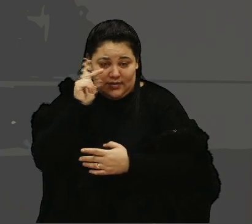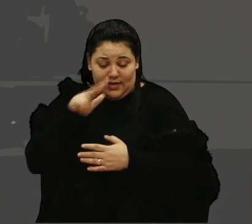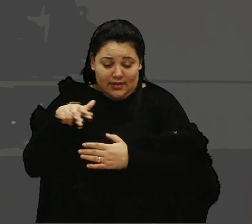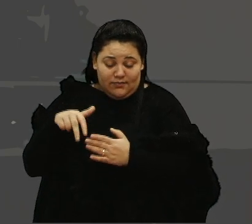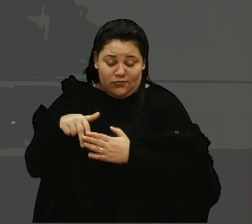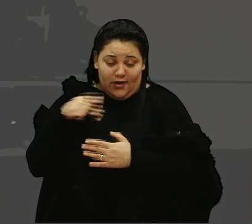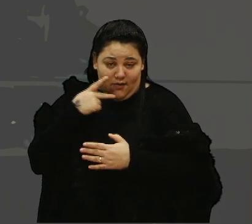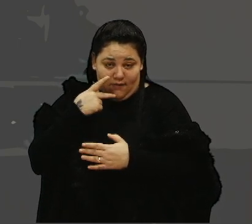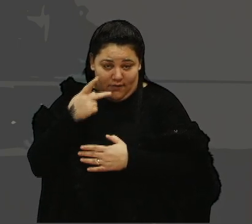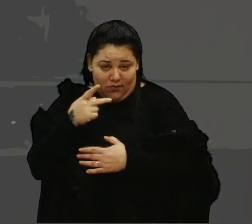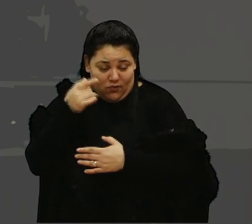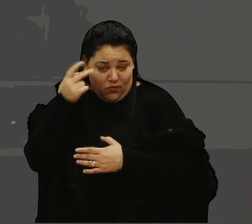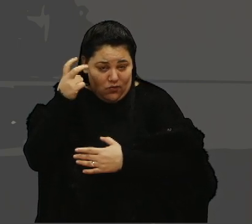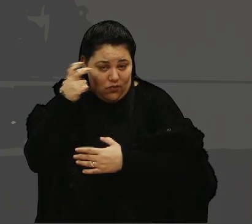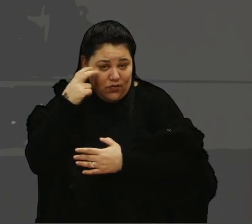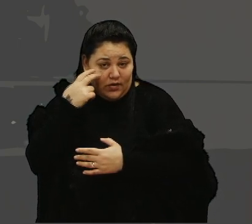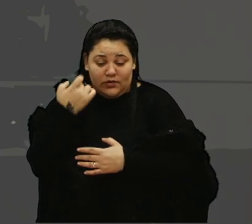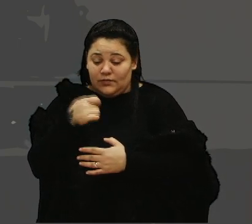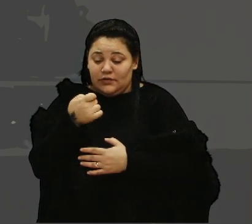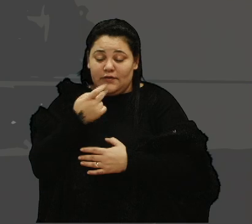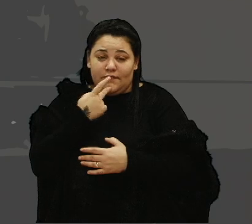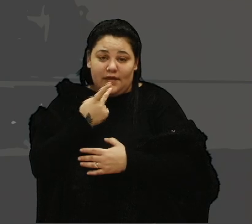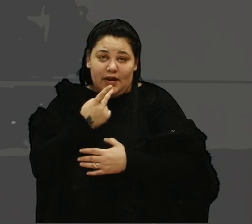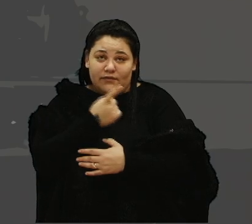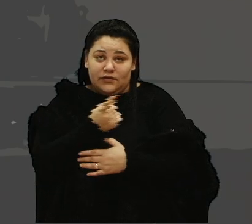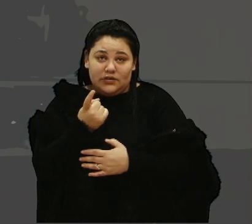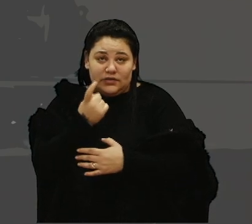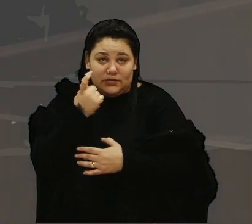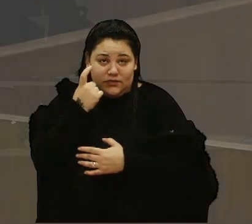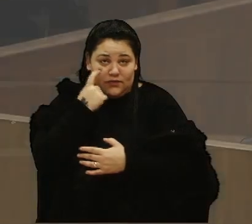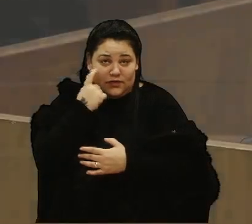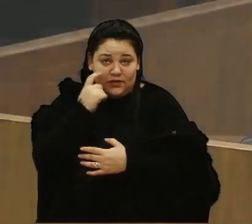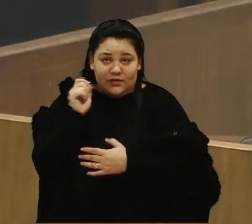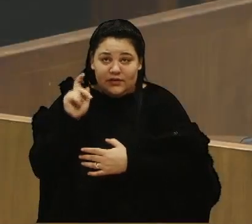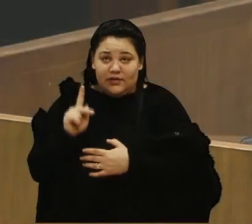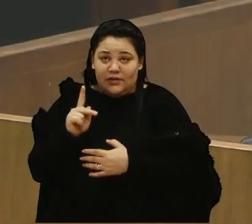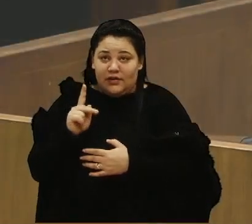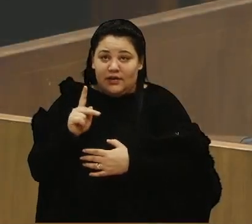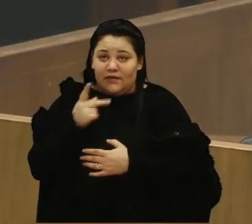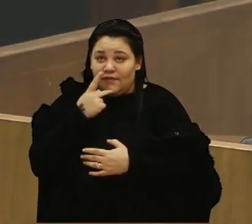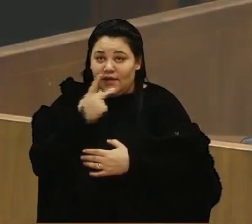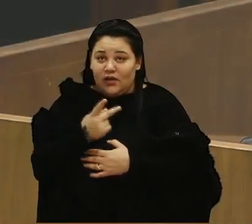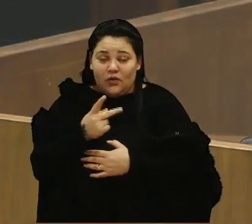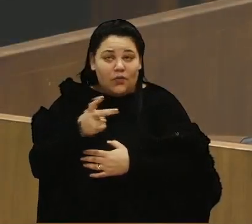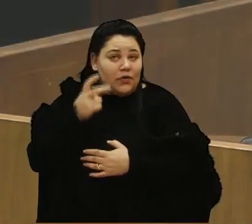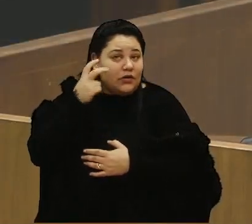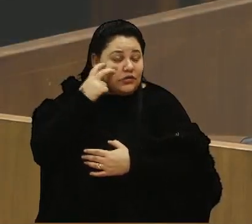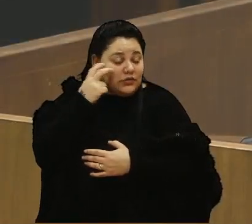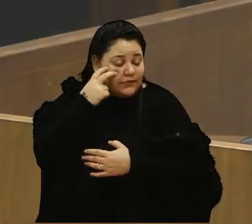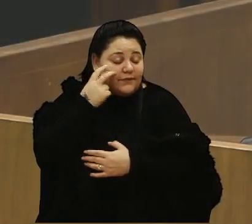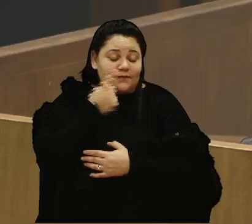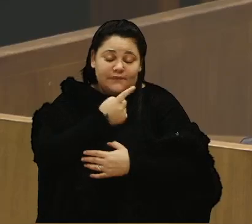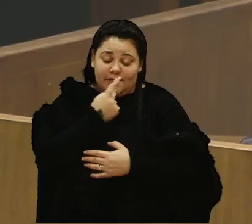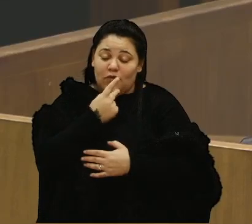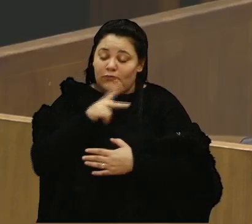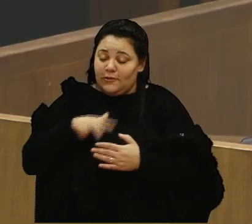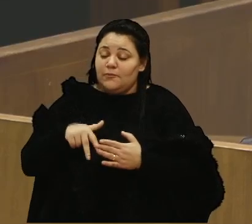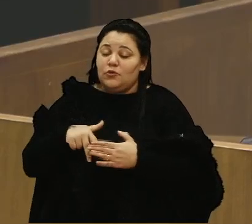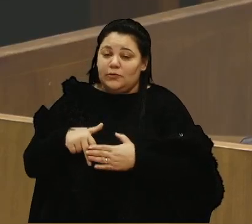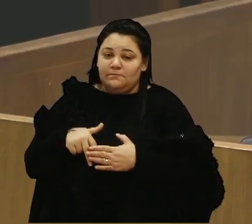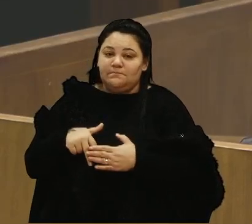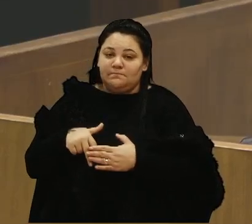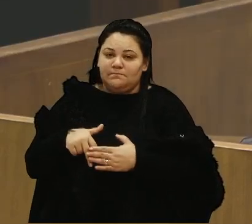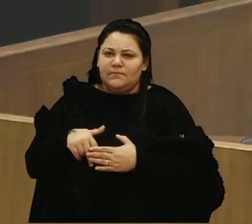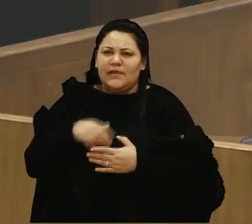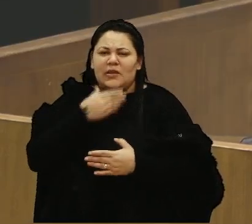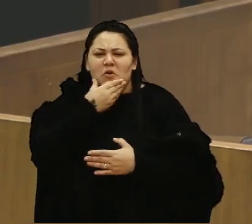aí, eu nem precisaria citar o nome, mas vocês viram e ouviram, quem falou isso foi o vereador Sandro Fantinel, que os